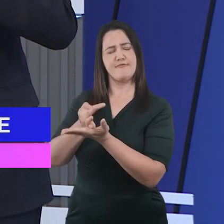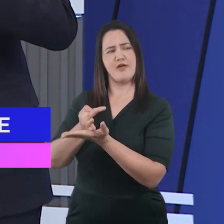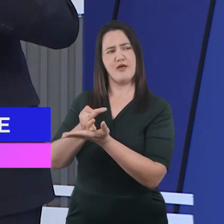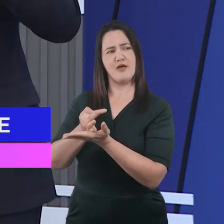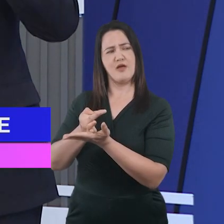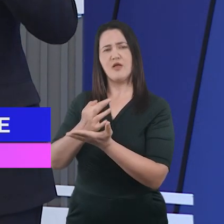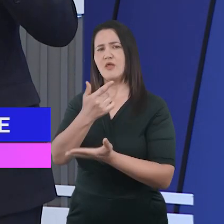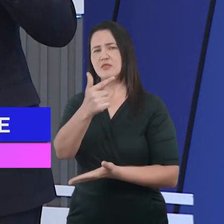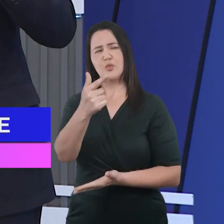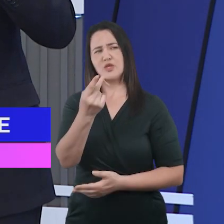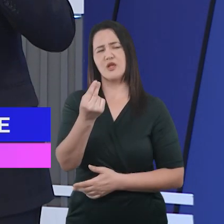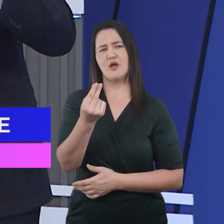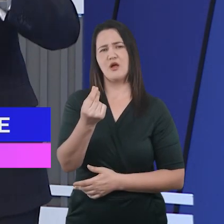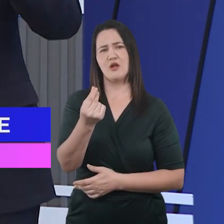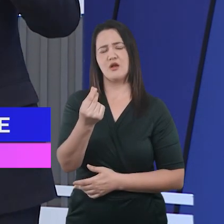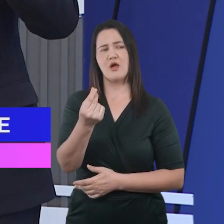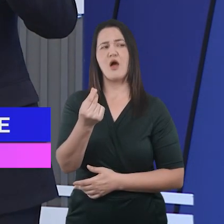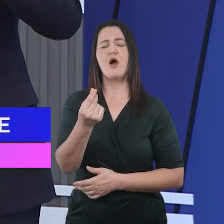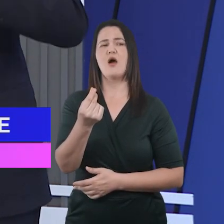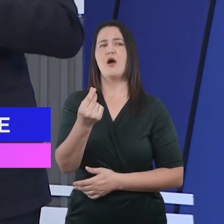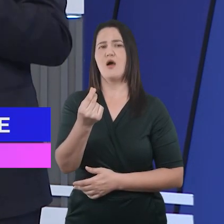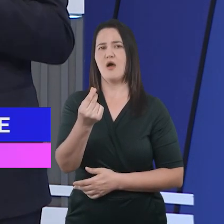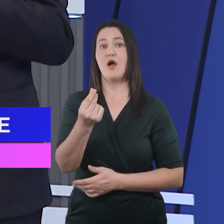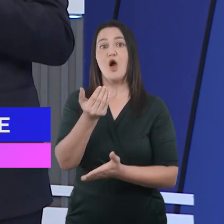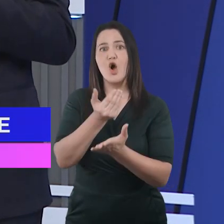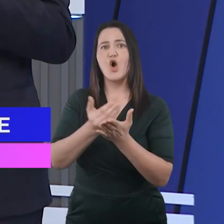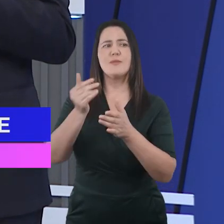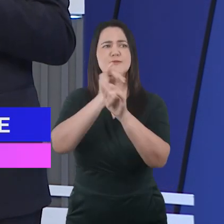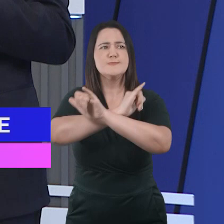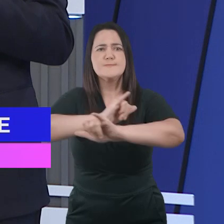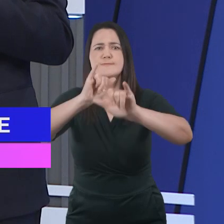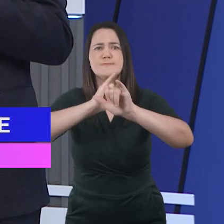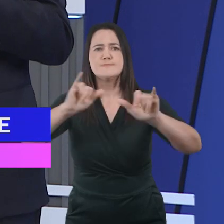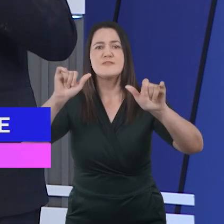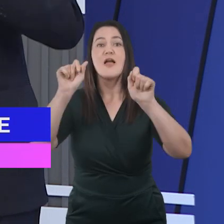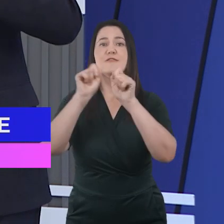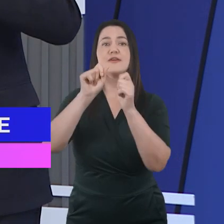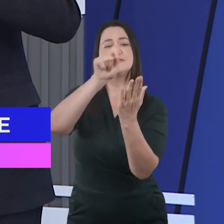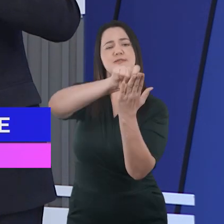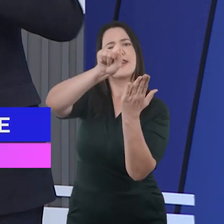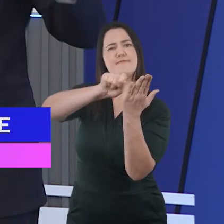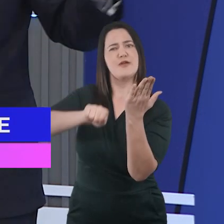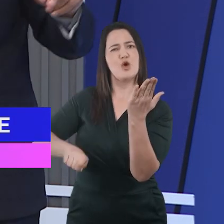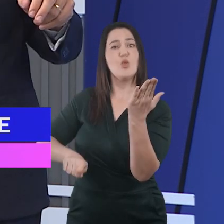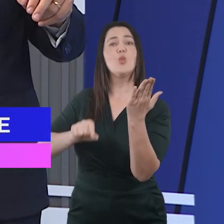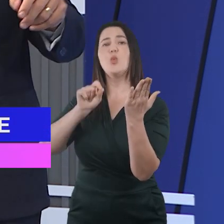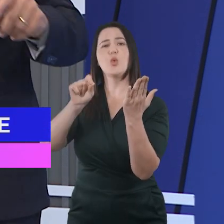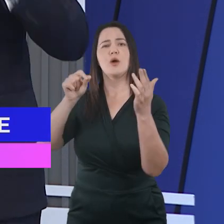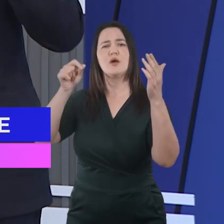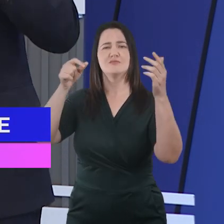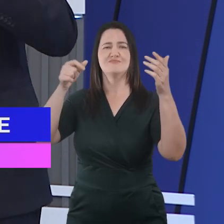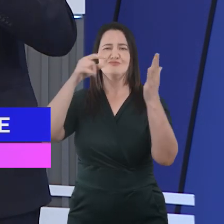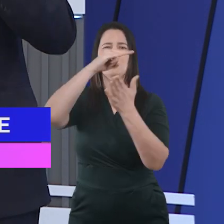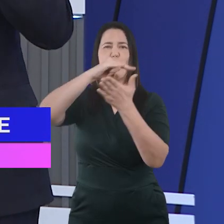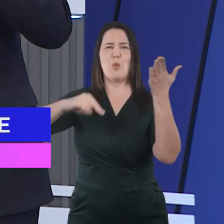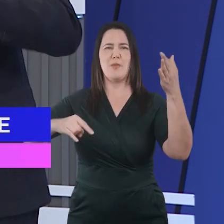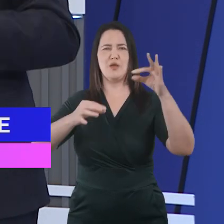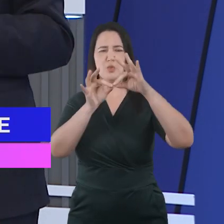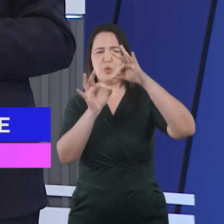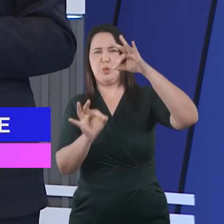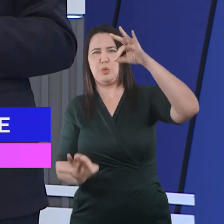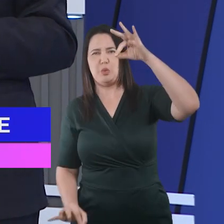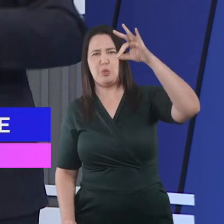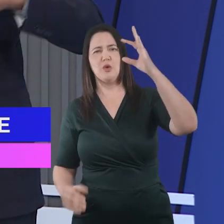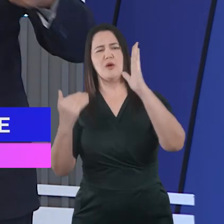95 teses sobre justificação pela fé na porta da Catedral de Wittenberg, que foi uma grande revolução para a igreja